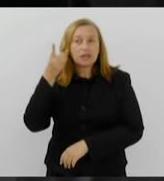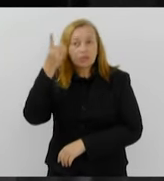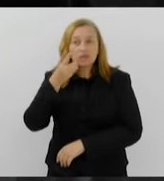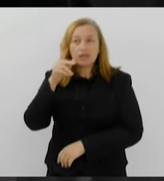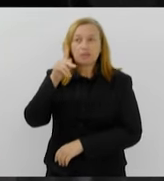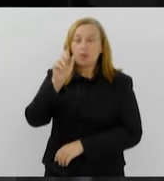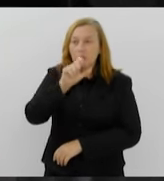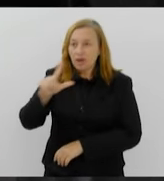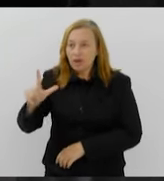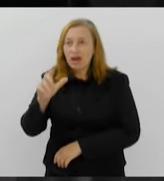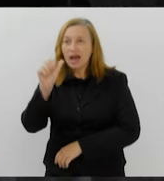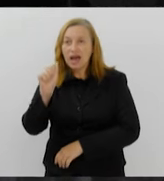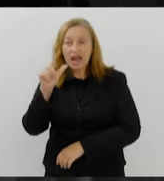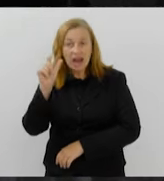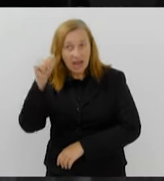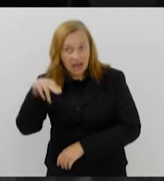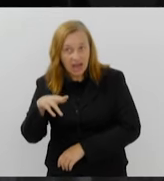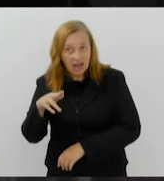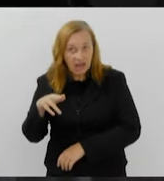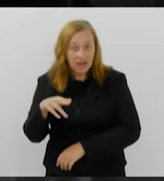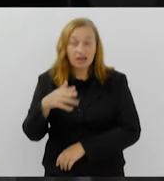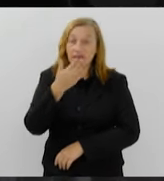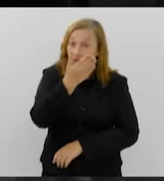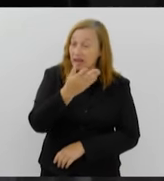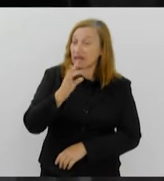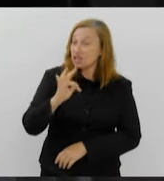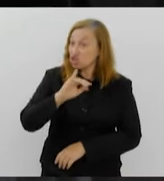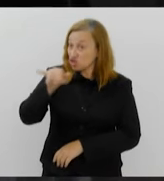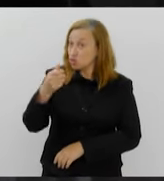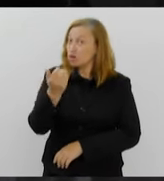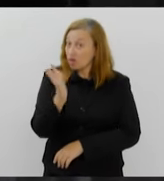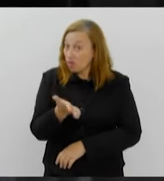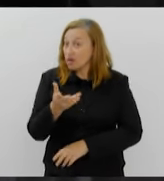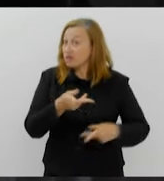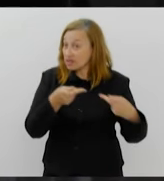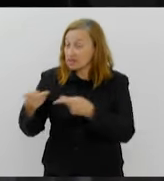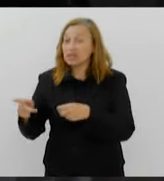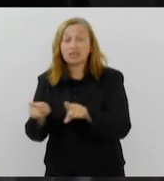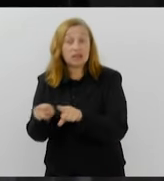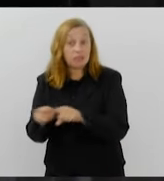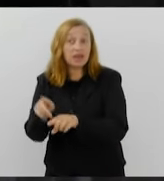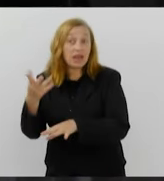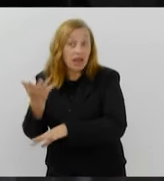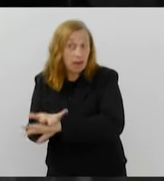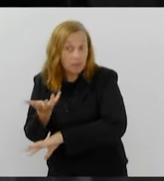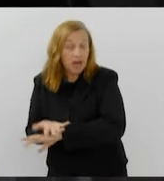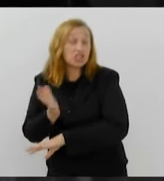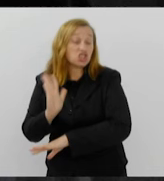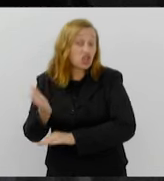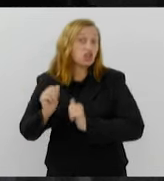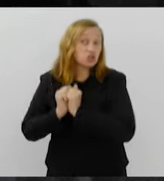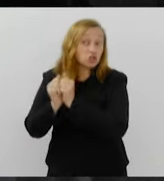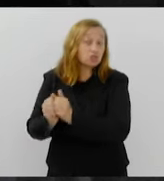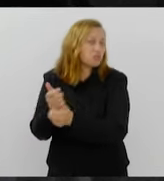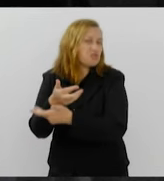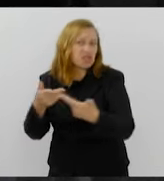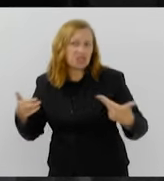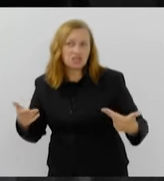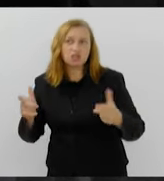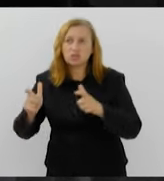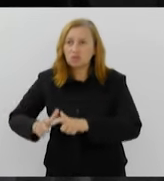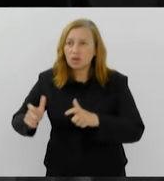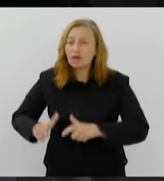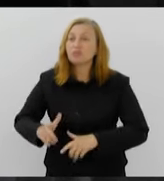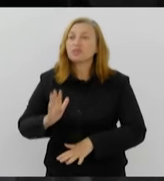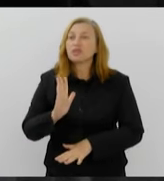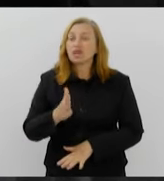deputada Alan Lopes é um n tijucano agora frequenta também a praça vanhargem já estivemos juntos ali inúmeras vezes já